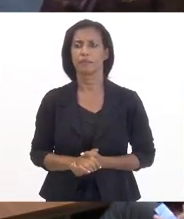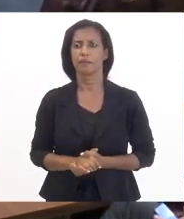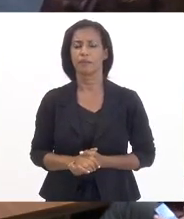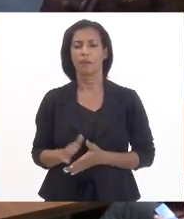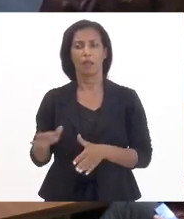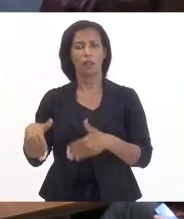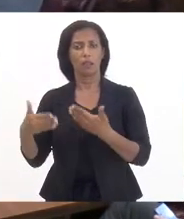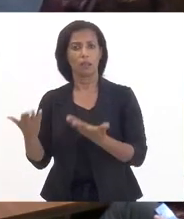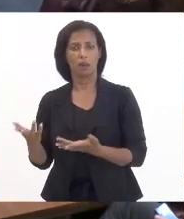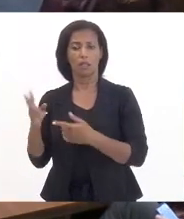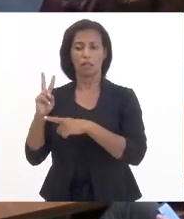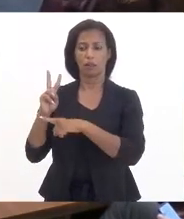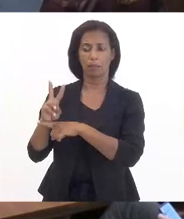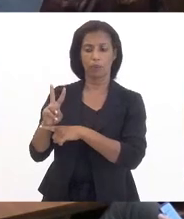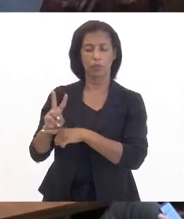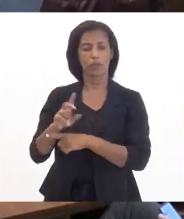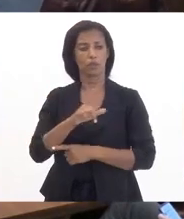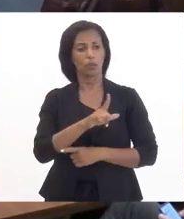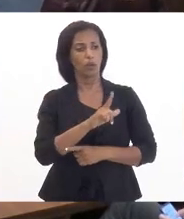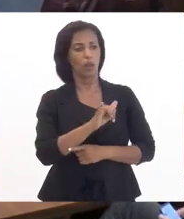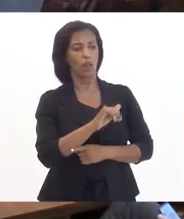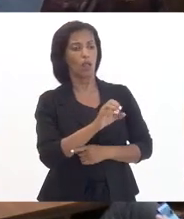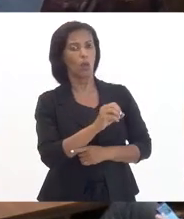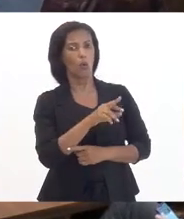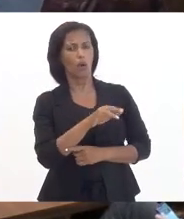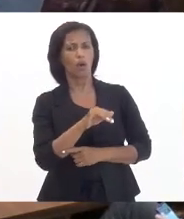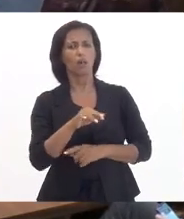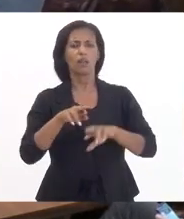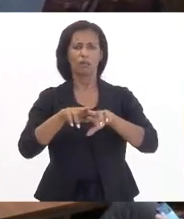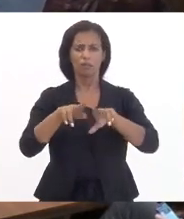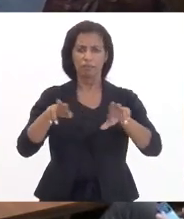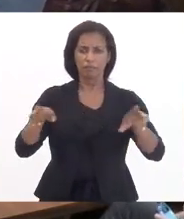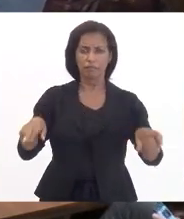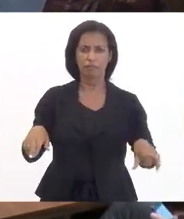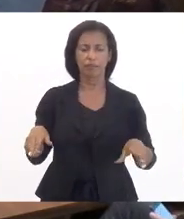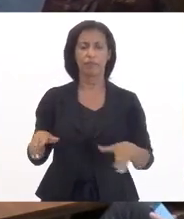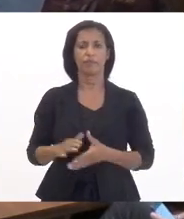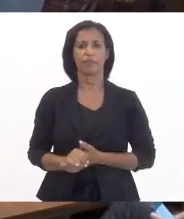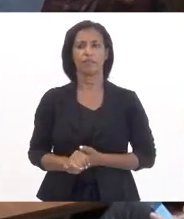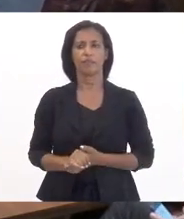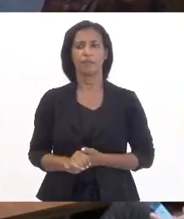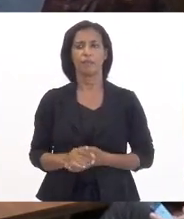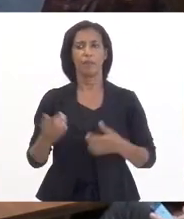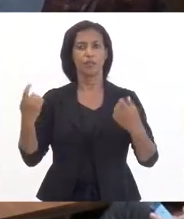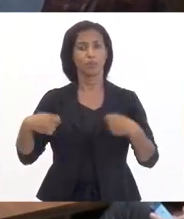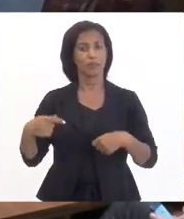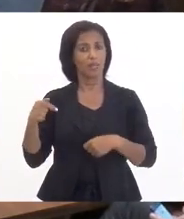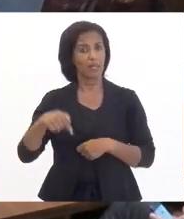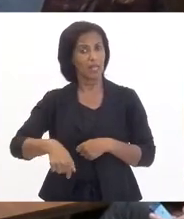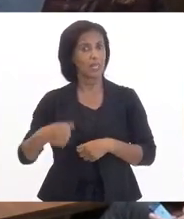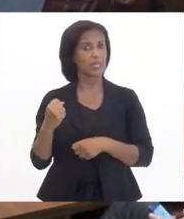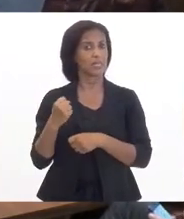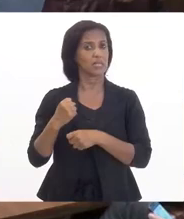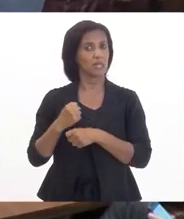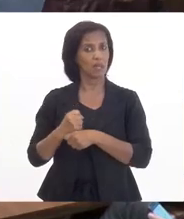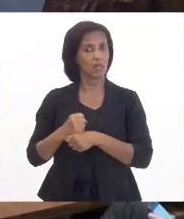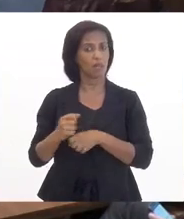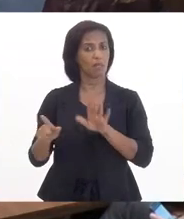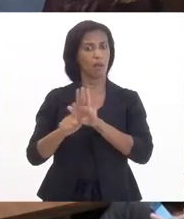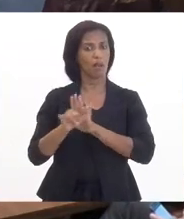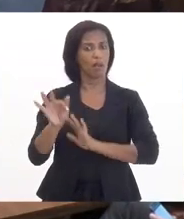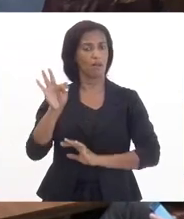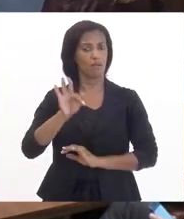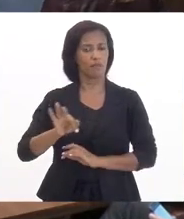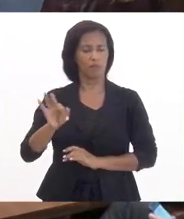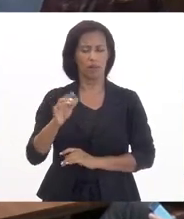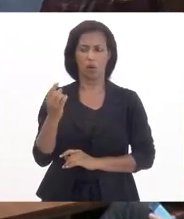tanto a proteção como a lei orgânica. Vamos fazer várias audiências, mas a proteção tem que ser enfrentada ainda esse ano por conta da lei federal.